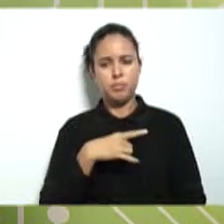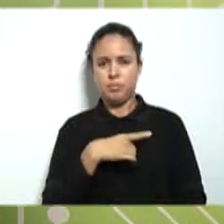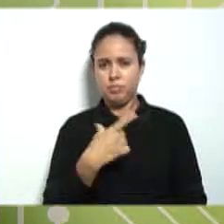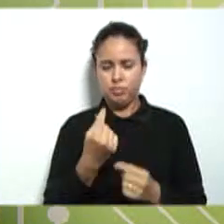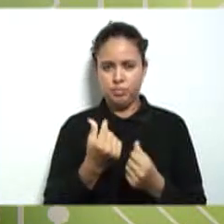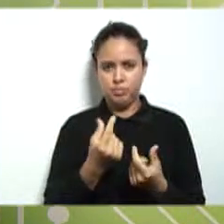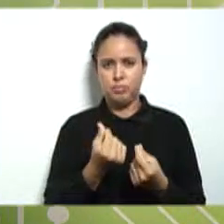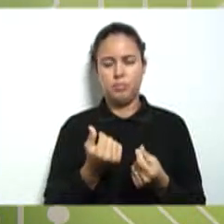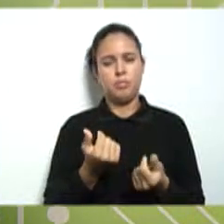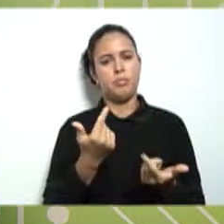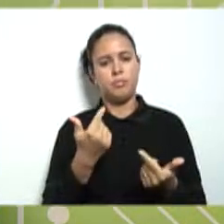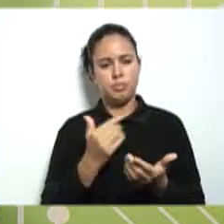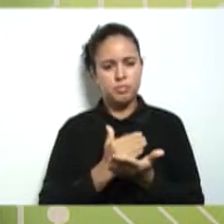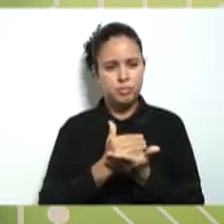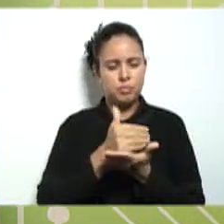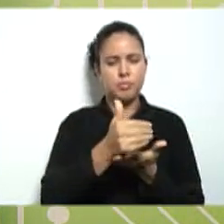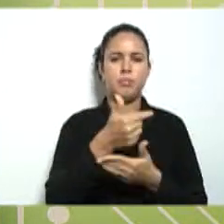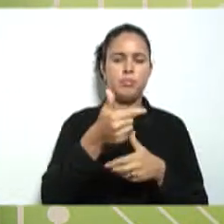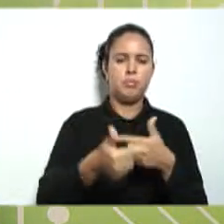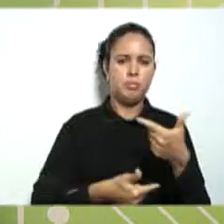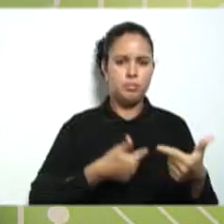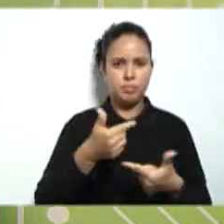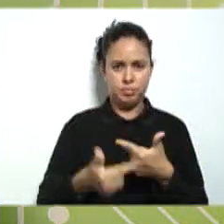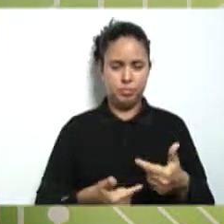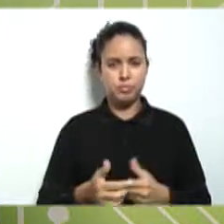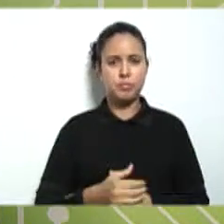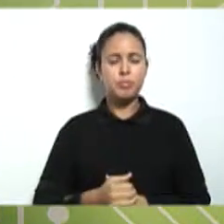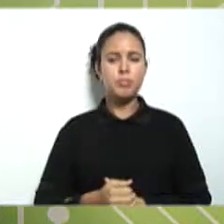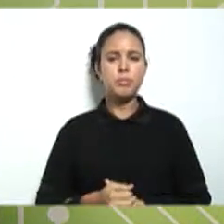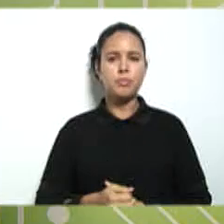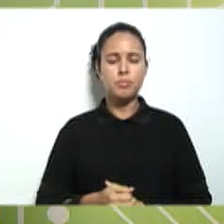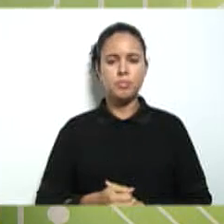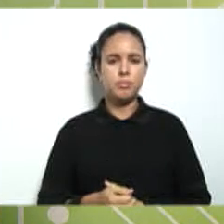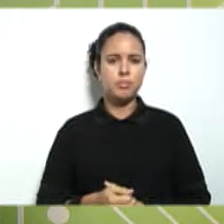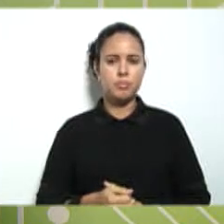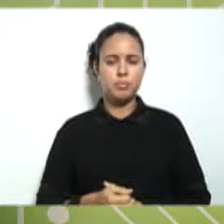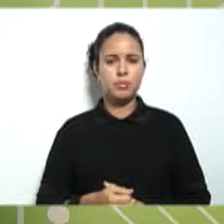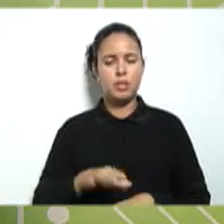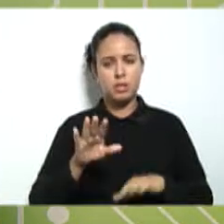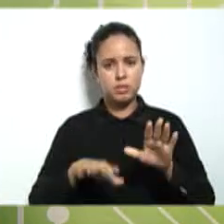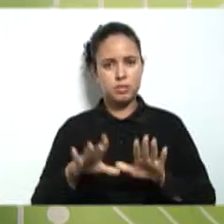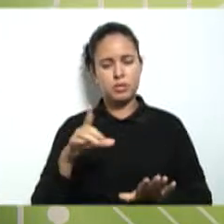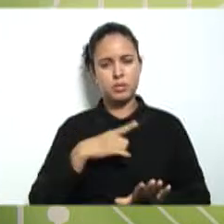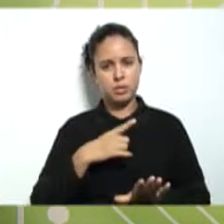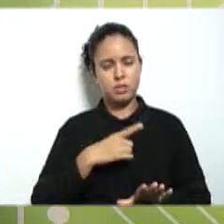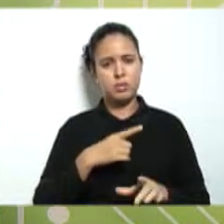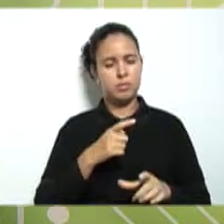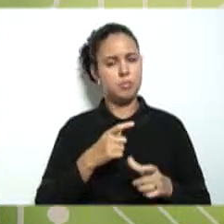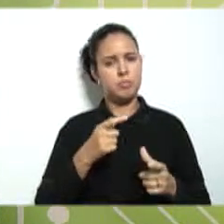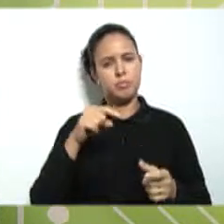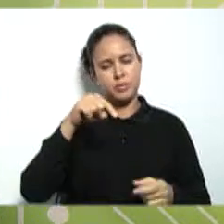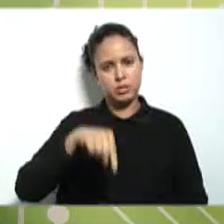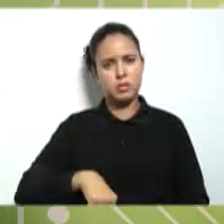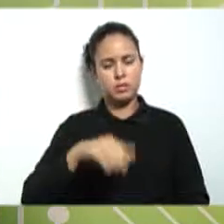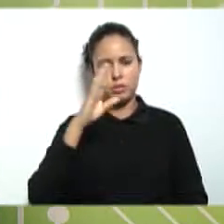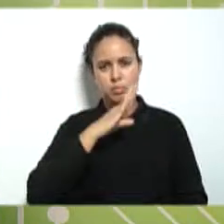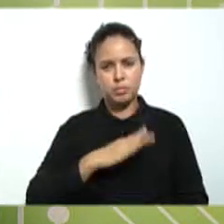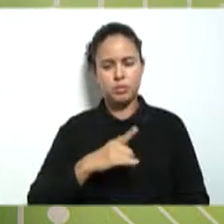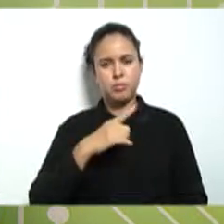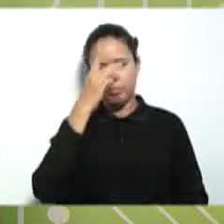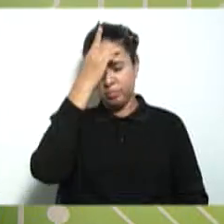vai investir e vai ter um retorno muito maior. Isso muitas vezes vai resultar nas grandes diferenças sociais que nós temos no Brasil,